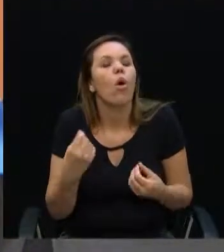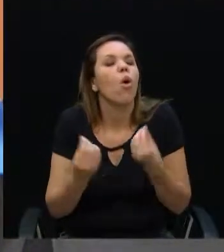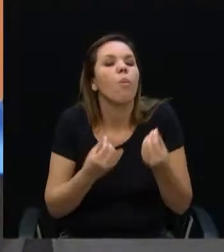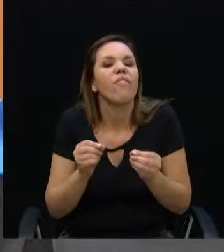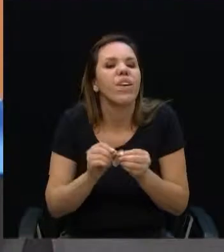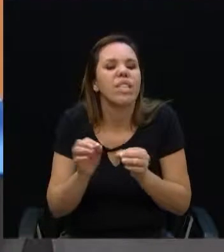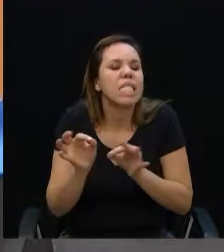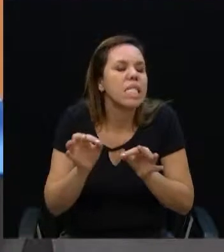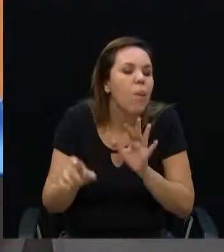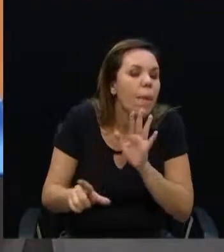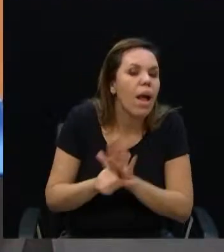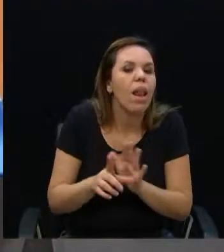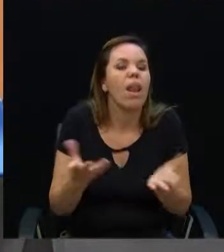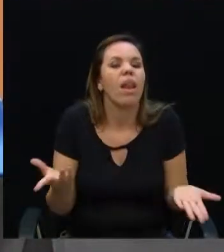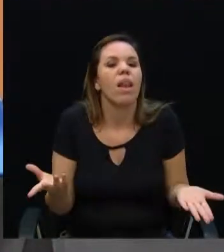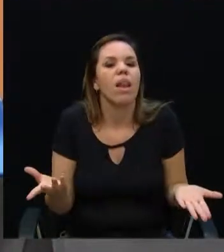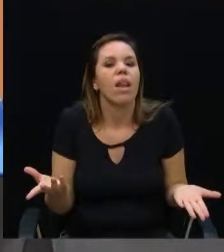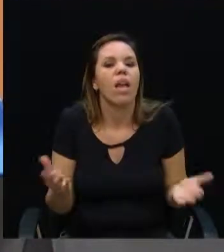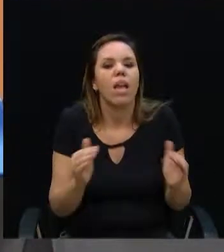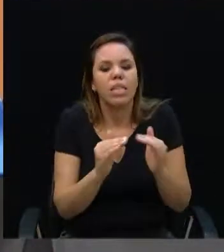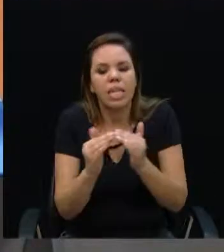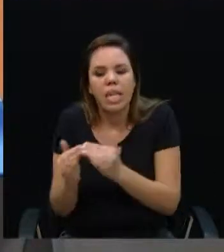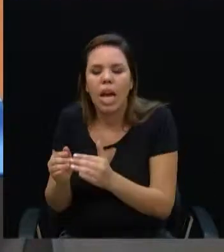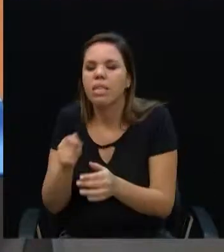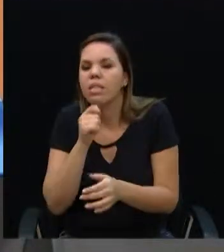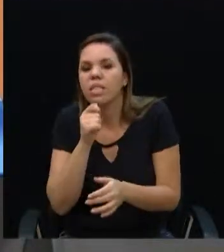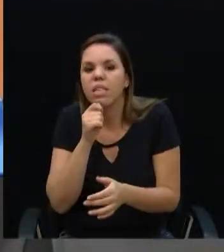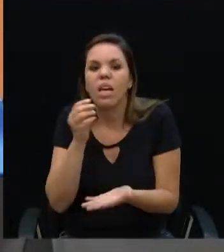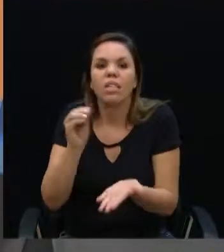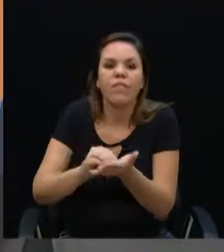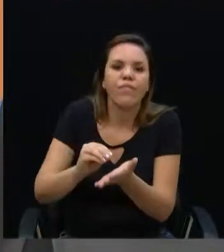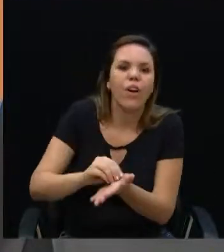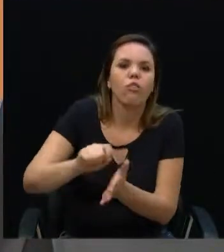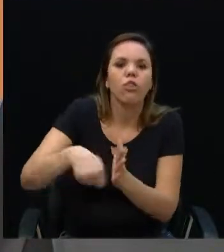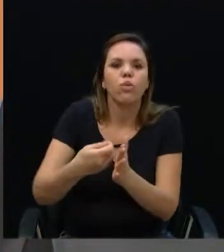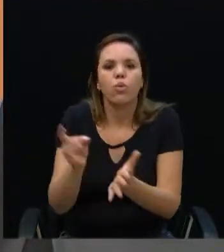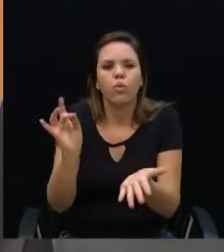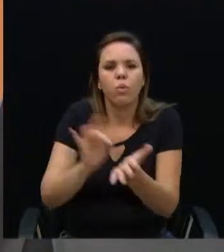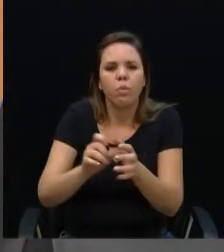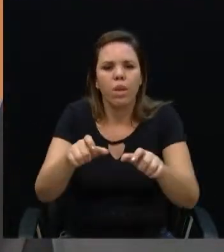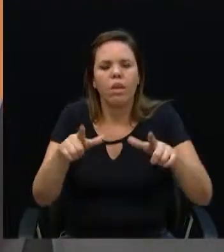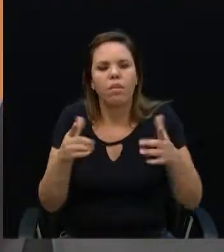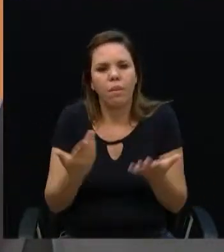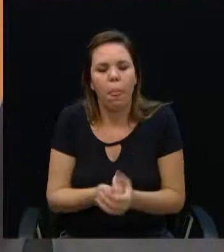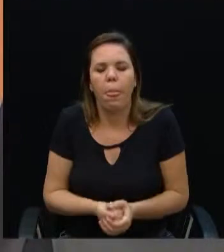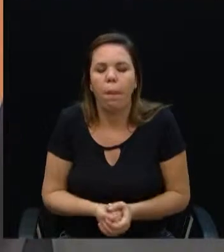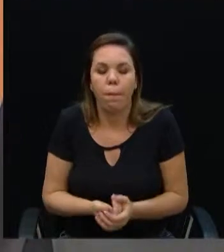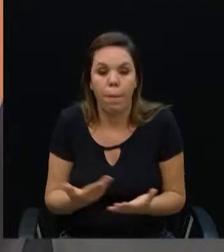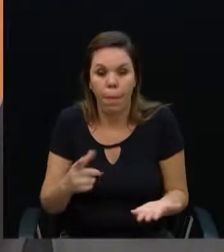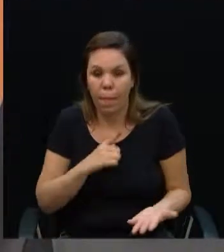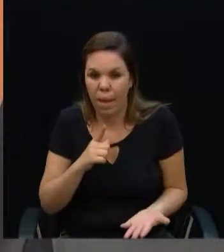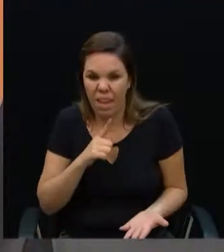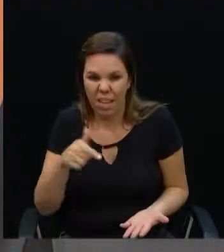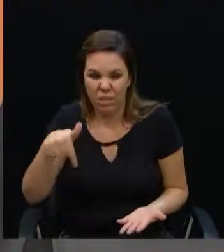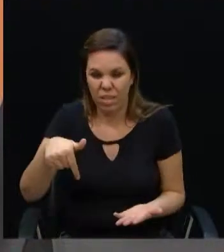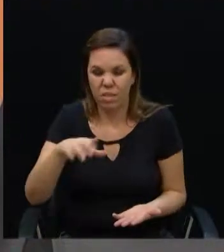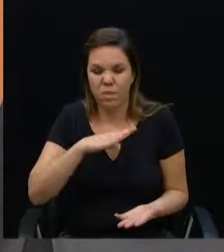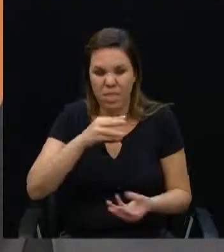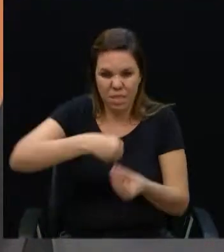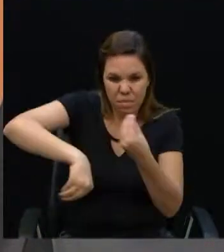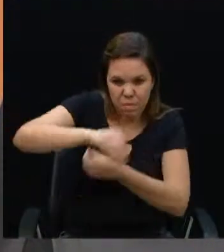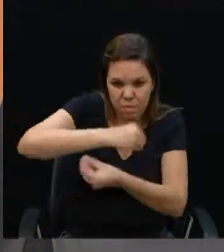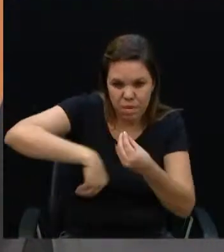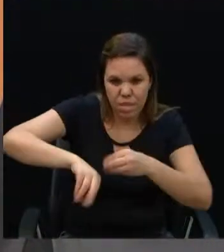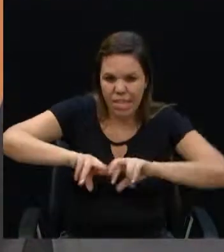puxadinho num contexto de território totalmente diferente do que nós temos hoje no plano diretor, né? Uma cidade mista, uma cidade